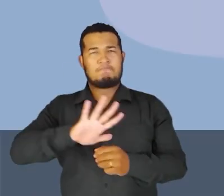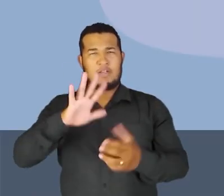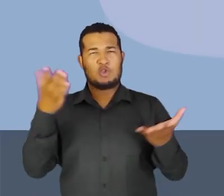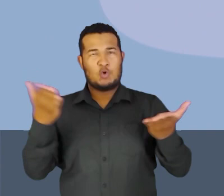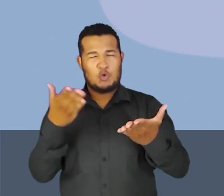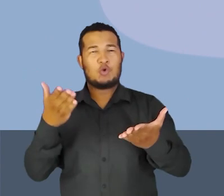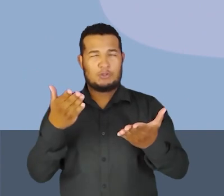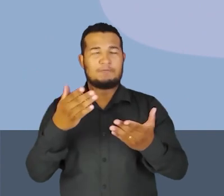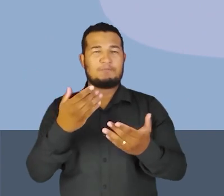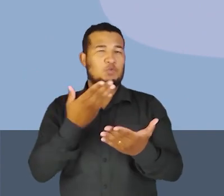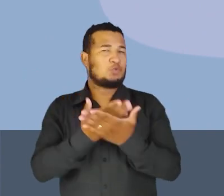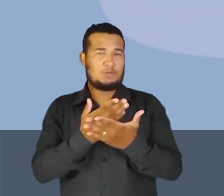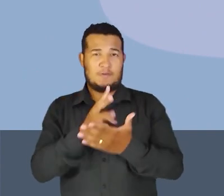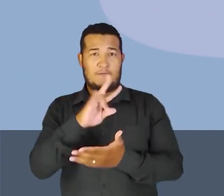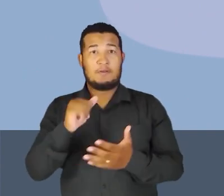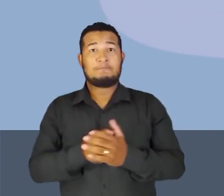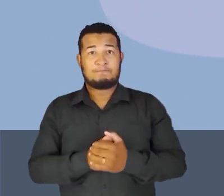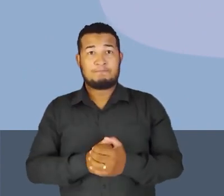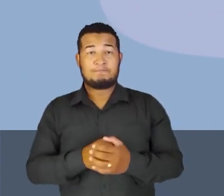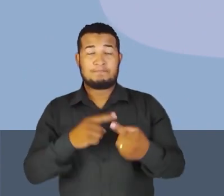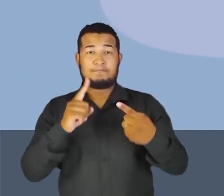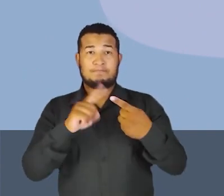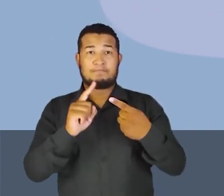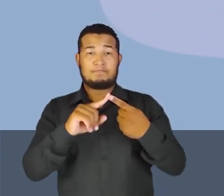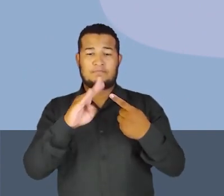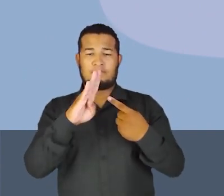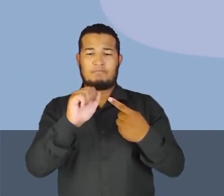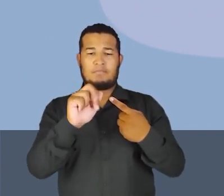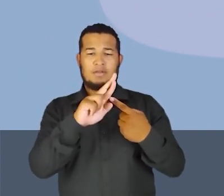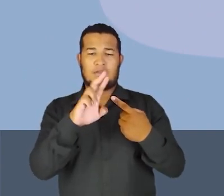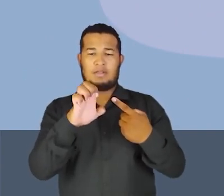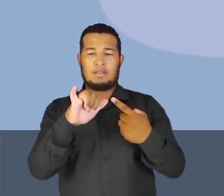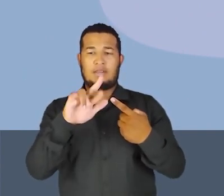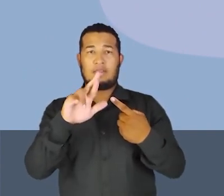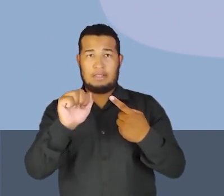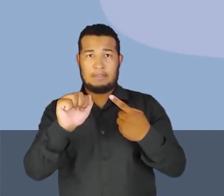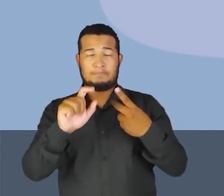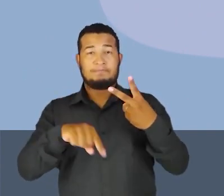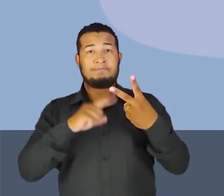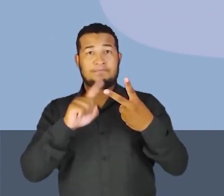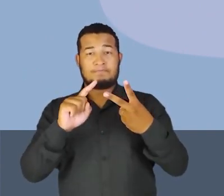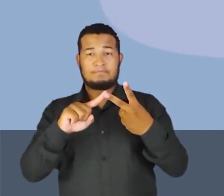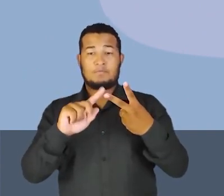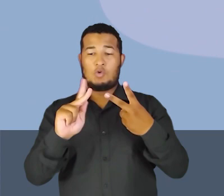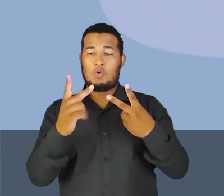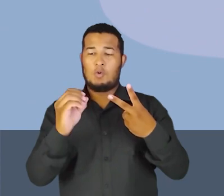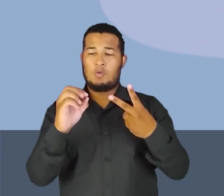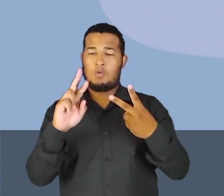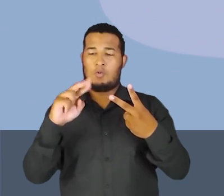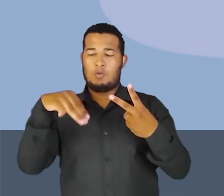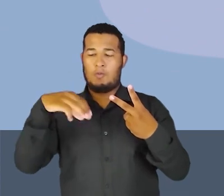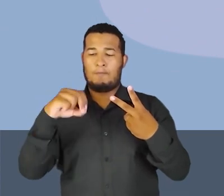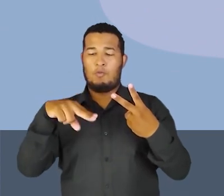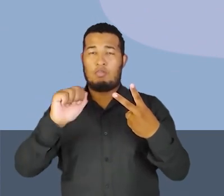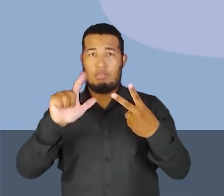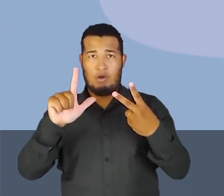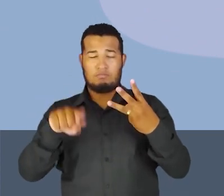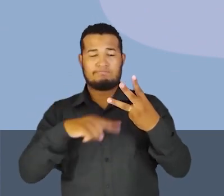vamos estudar. Nós temos aí os métodos de barreira, os métodos hormonais, os